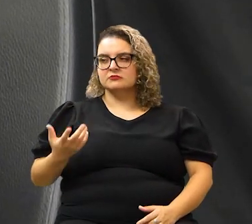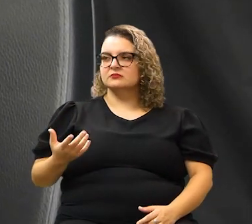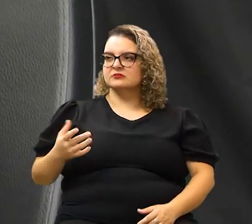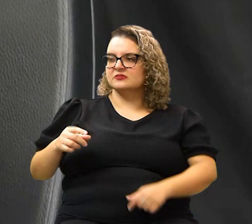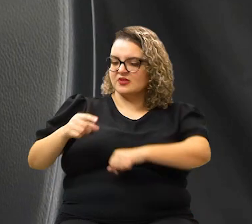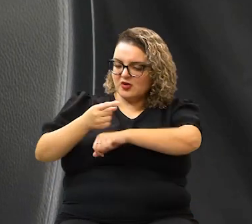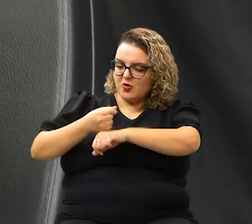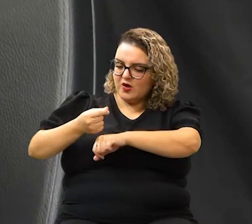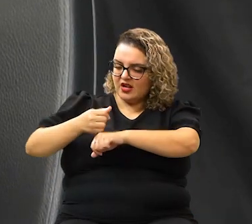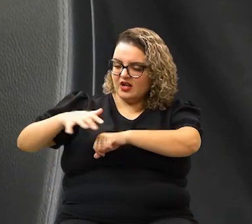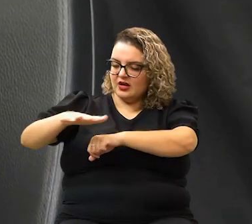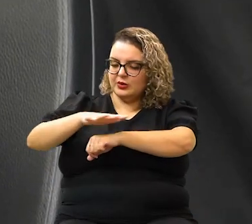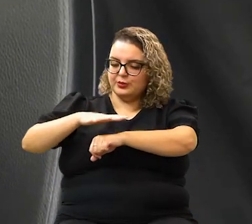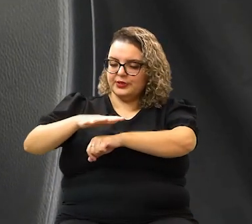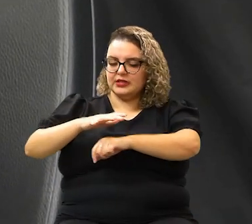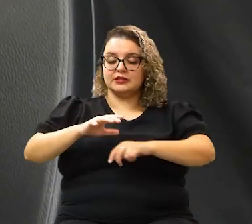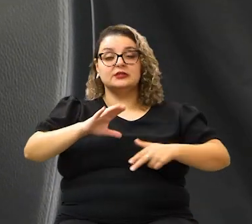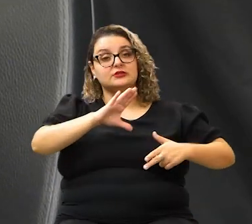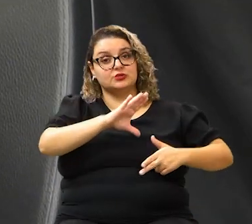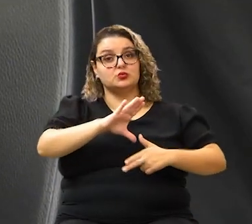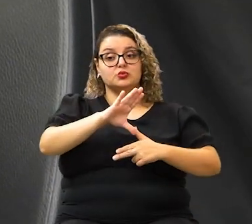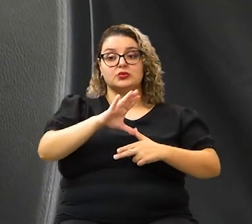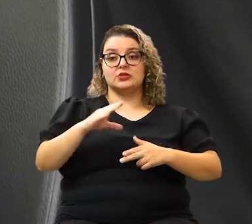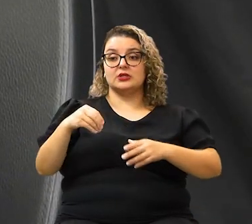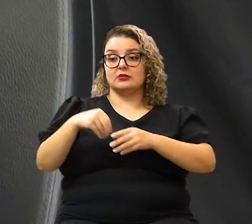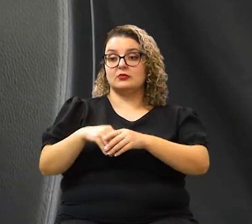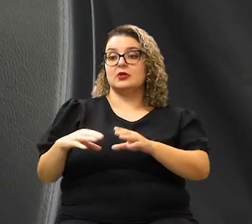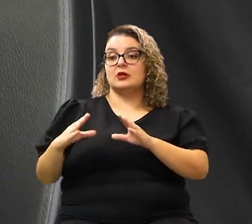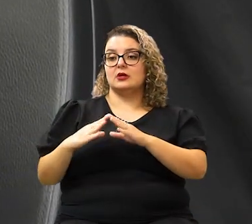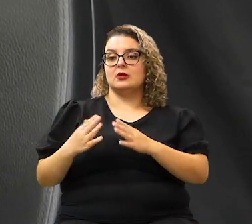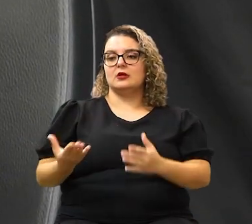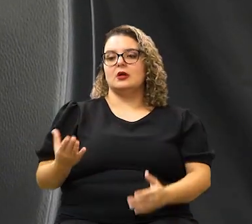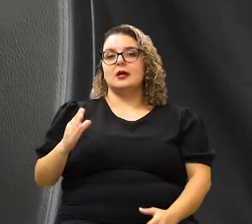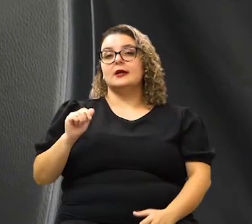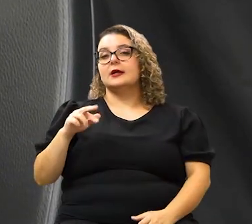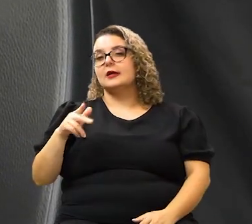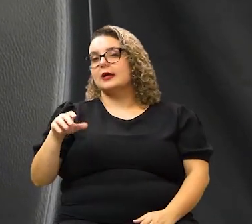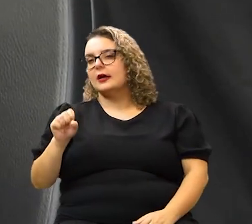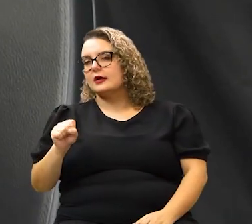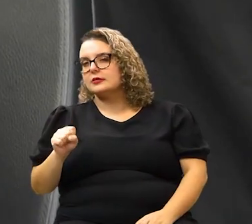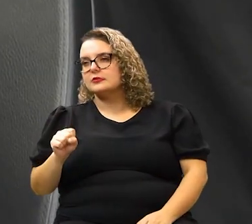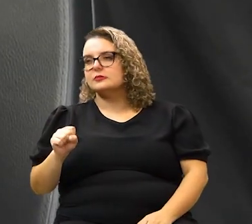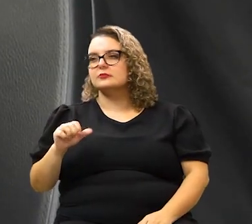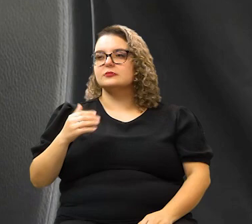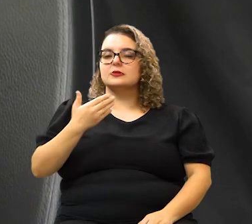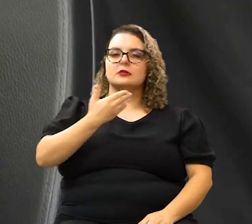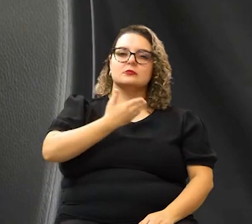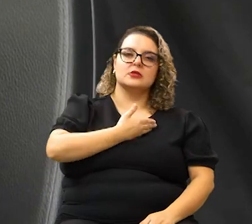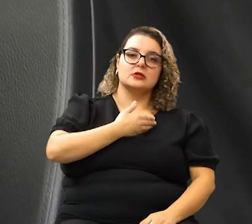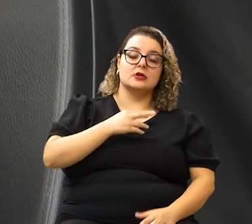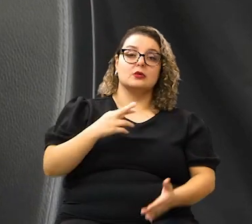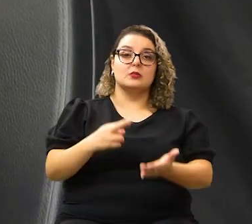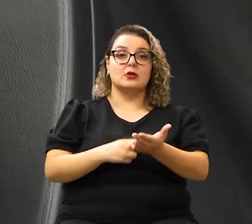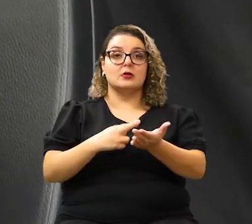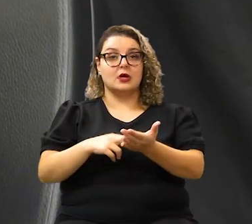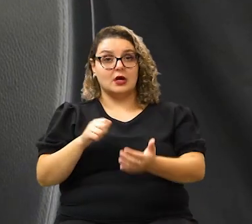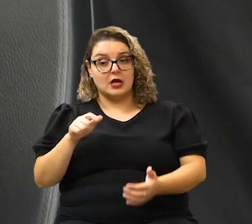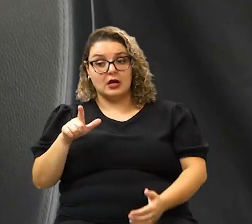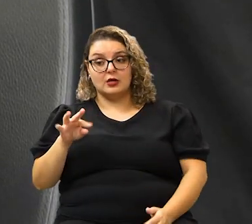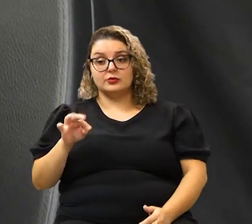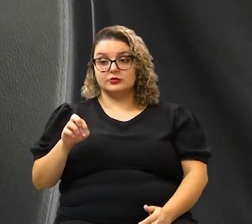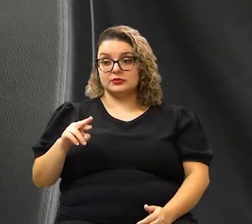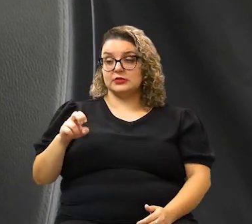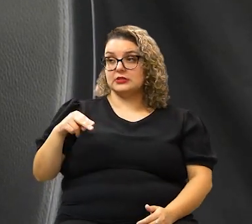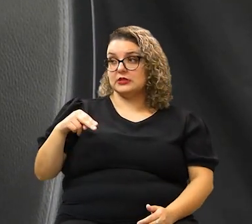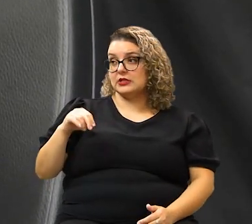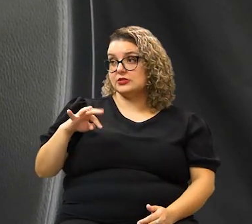E como em casa sempre teve mídias, Caros Amigos, que era uma revista alternativa, isso era uma coisa que circulava na